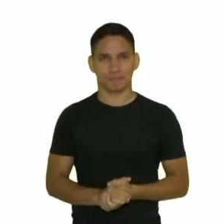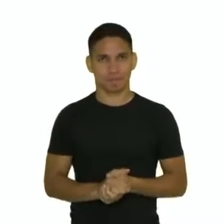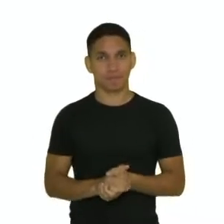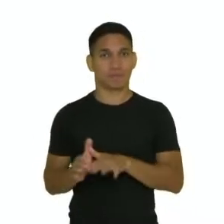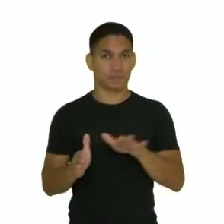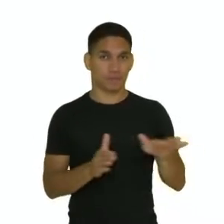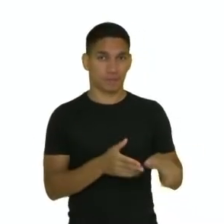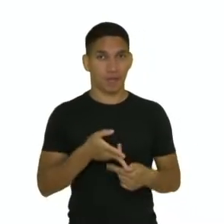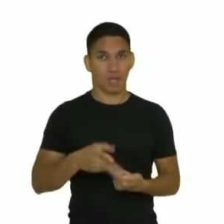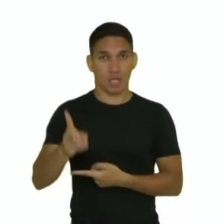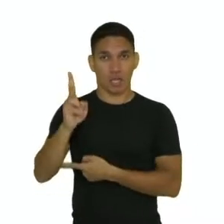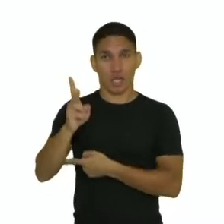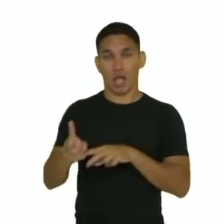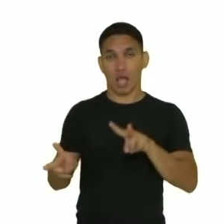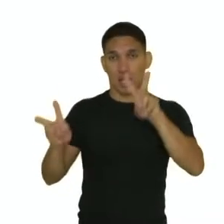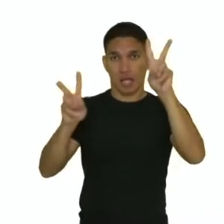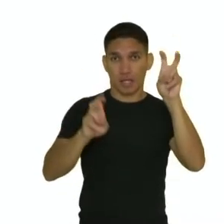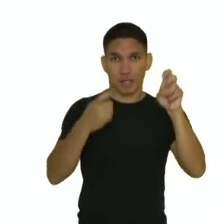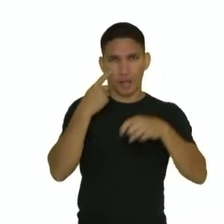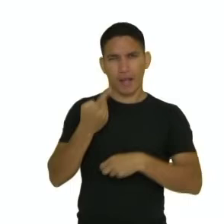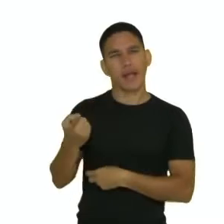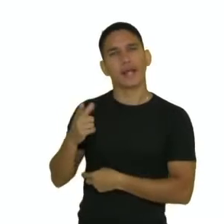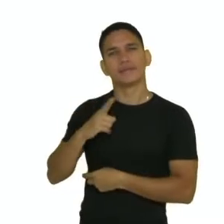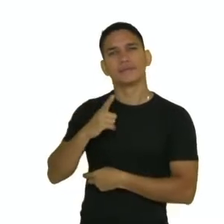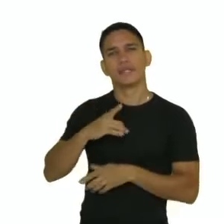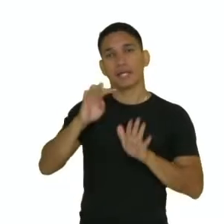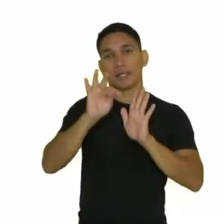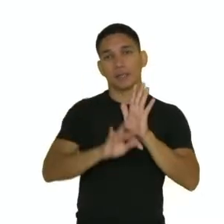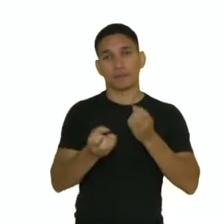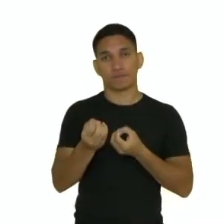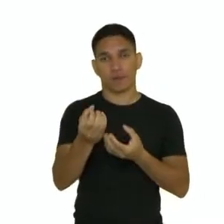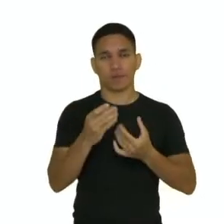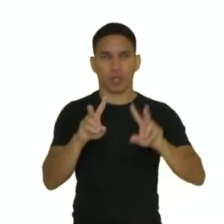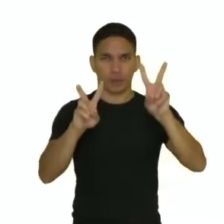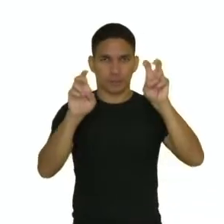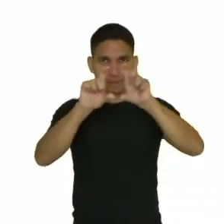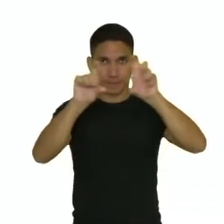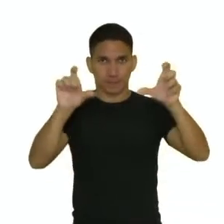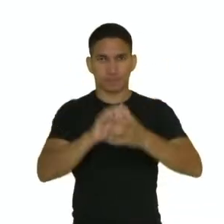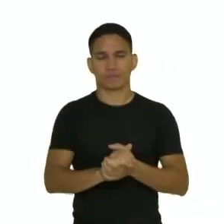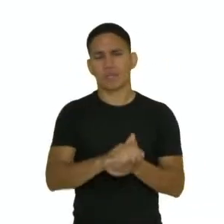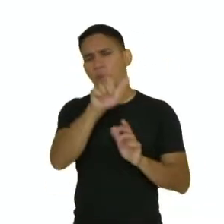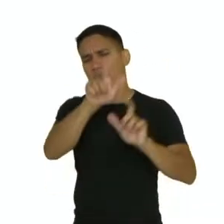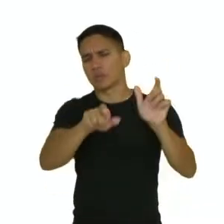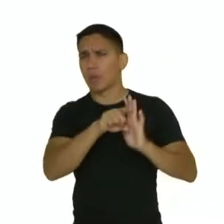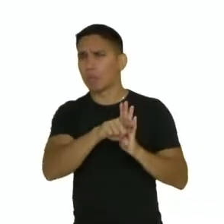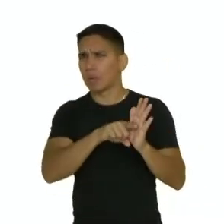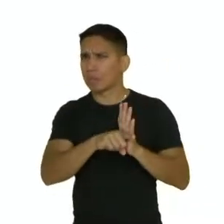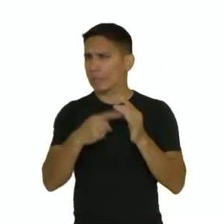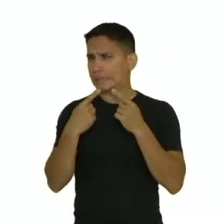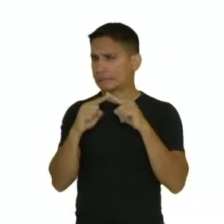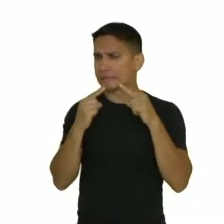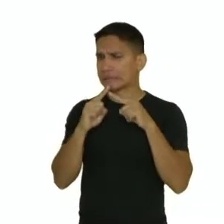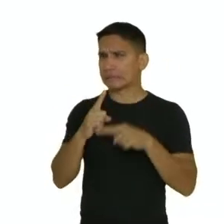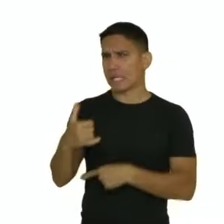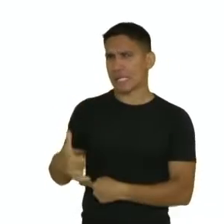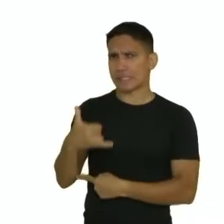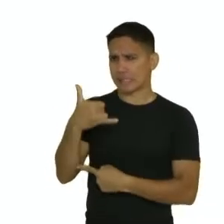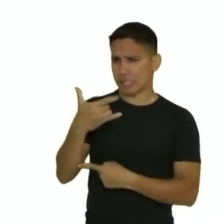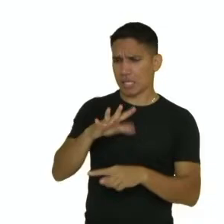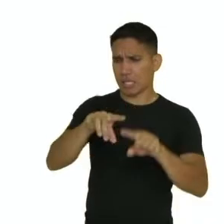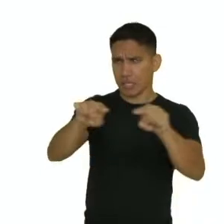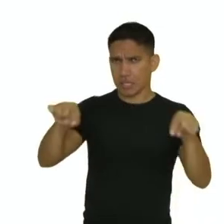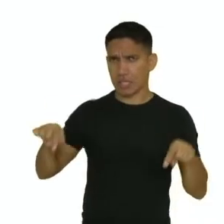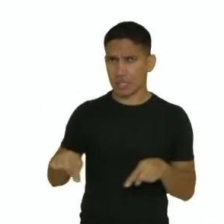segunda leitura, né? A gente tem aqui a manchete que diz o seguinte: pesquisadores criticam o celular em aula. Jovens